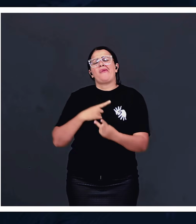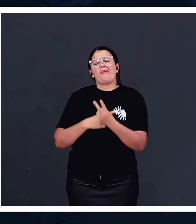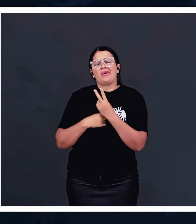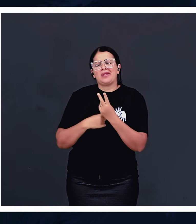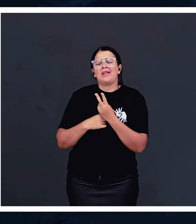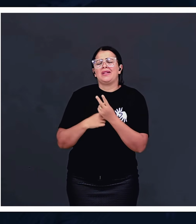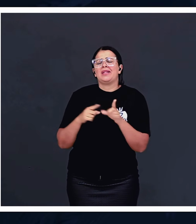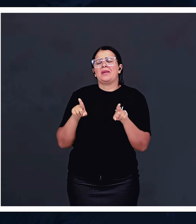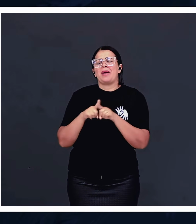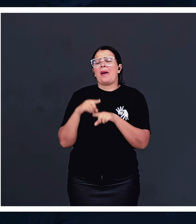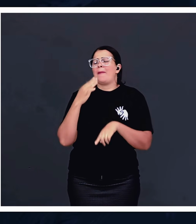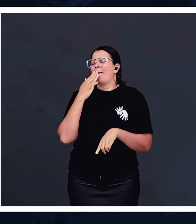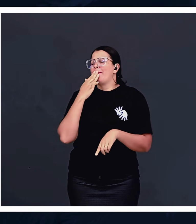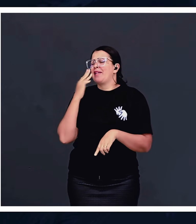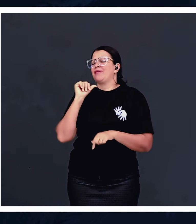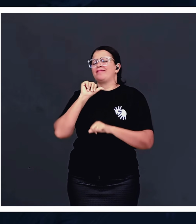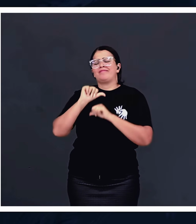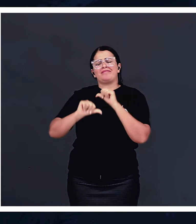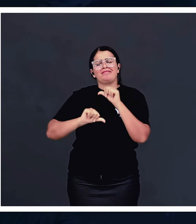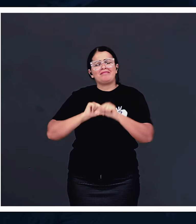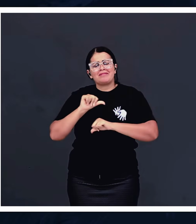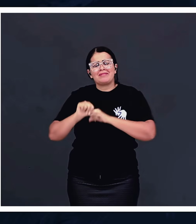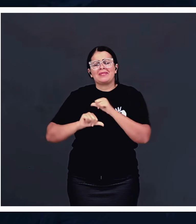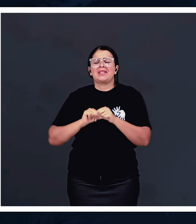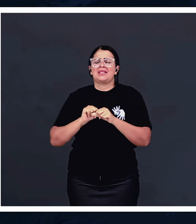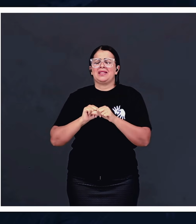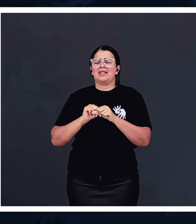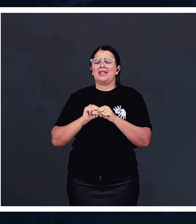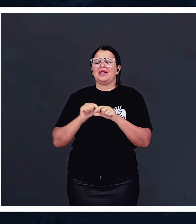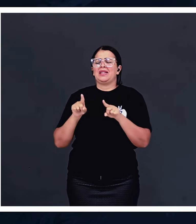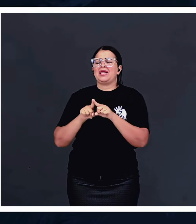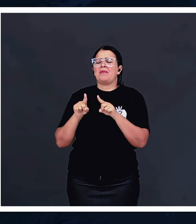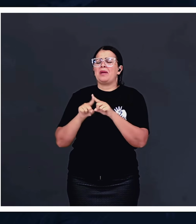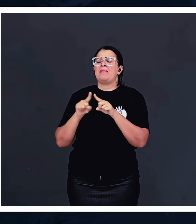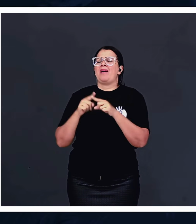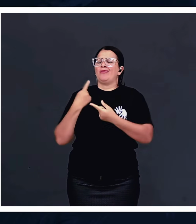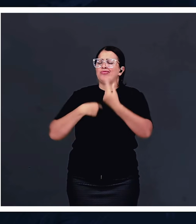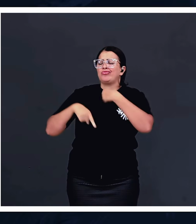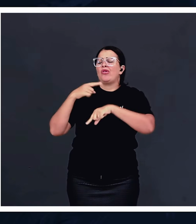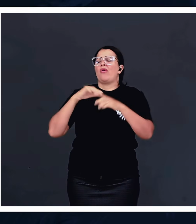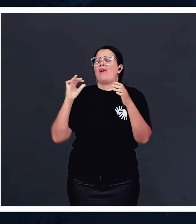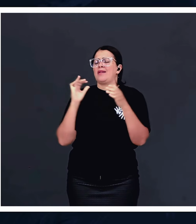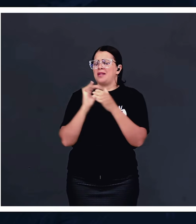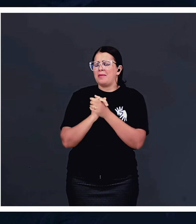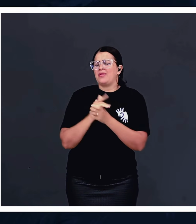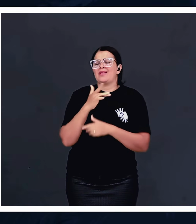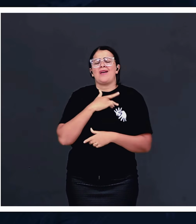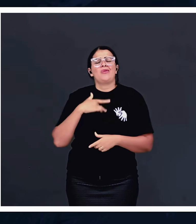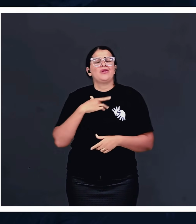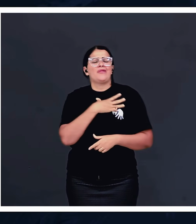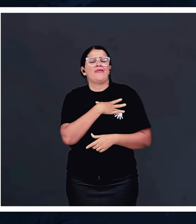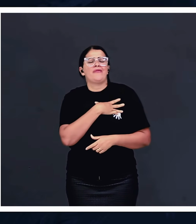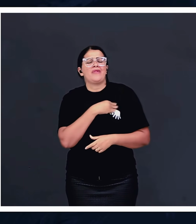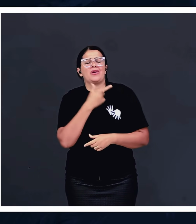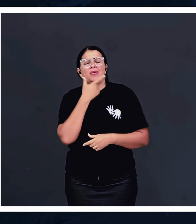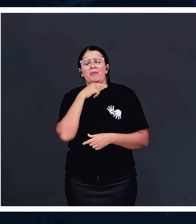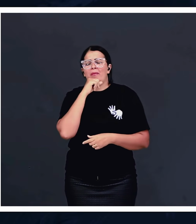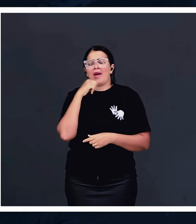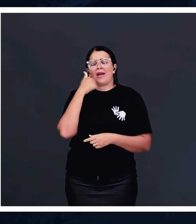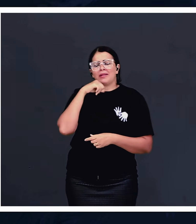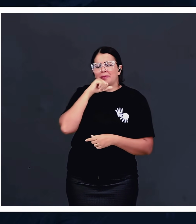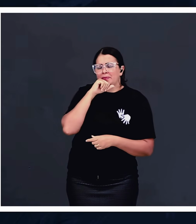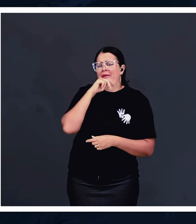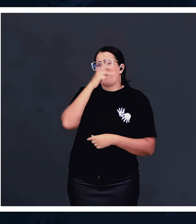há pedidos, meu Deus, de restauração de casamentos, saúde de filhos, de pais. Meu Deus,